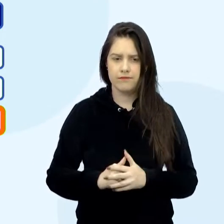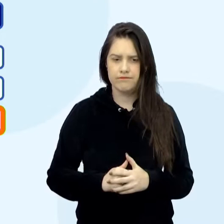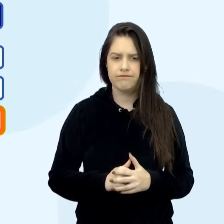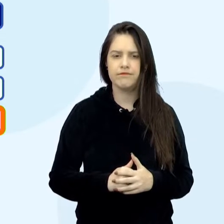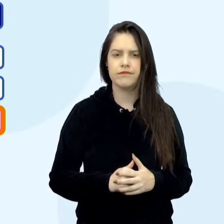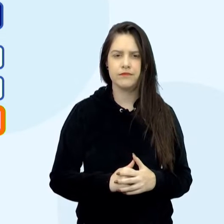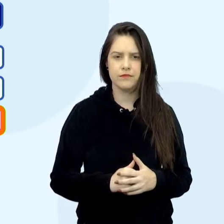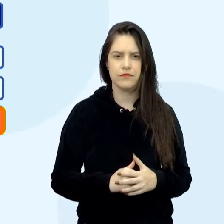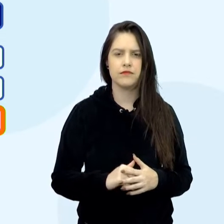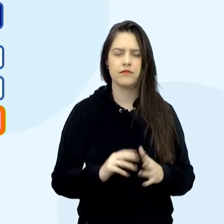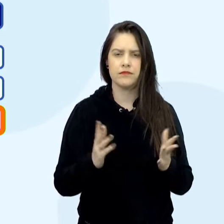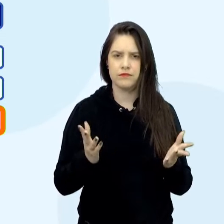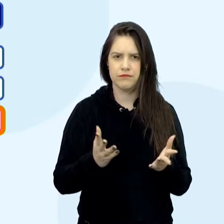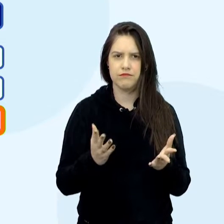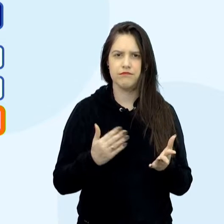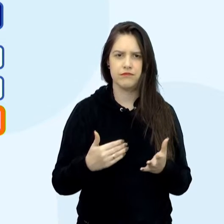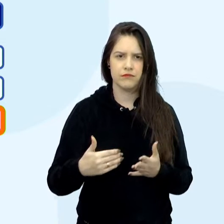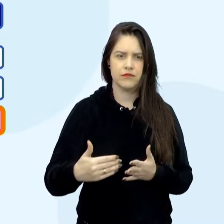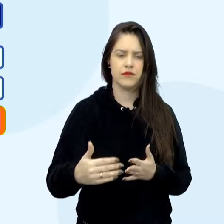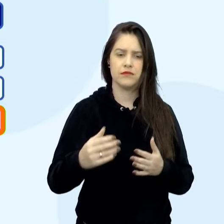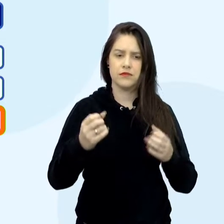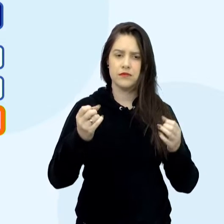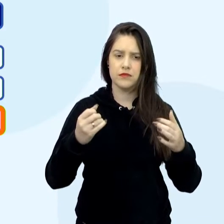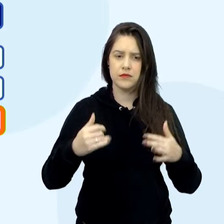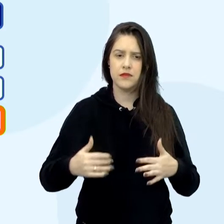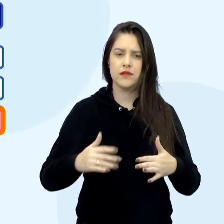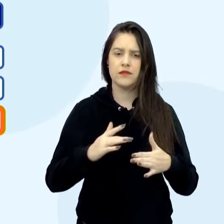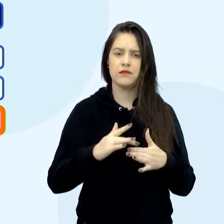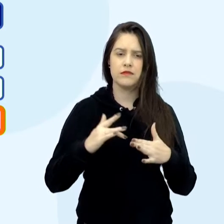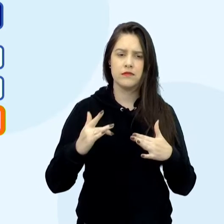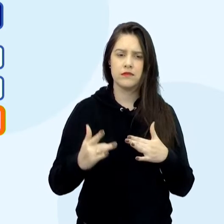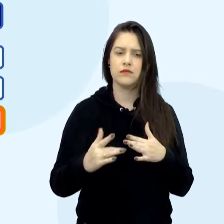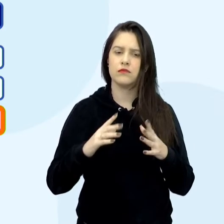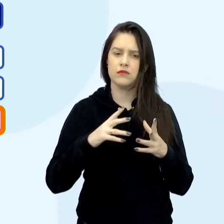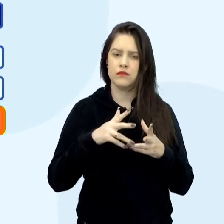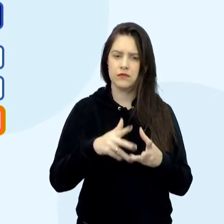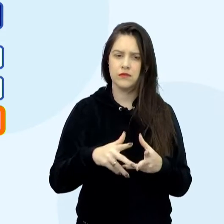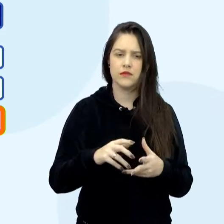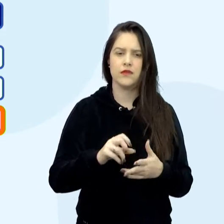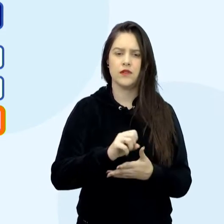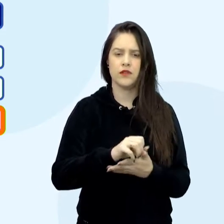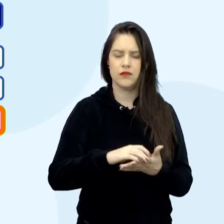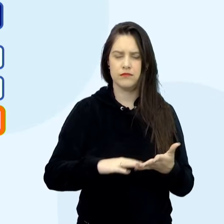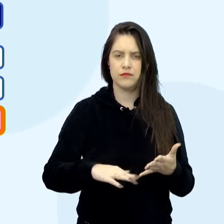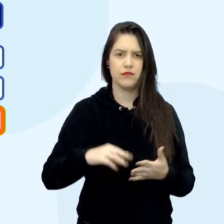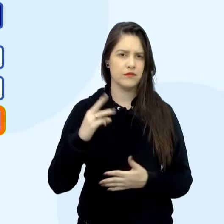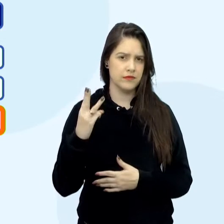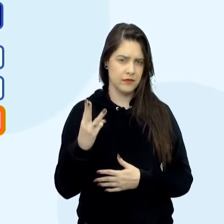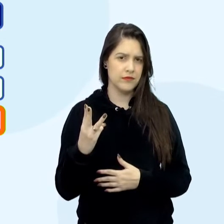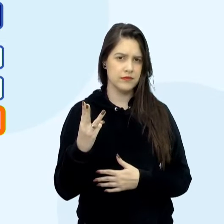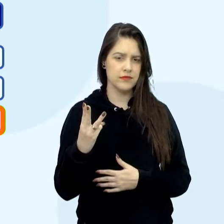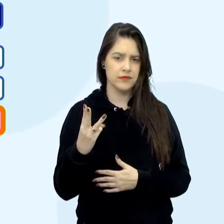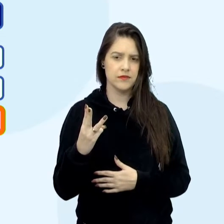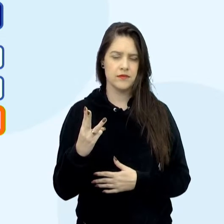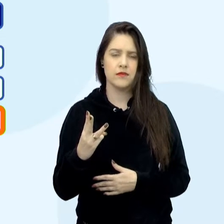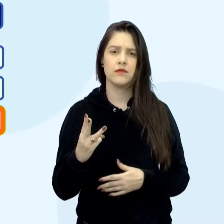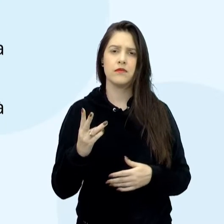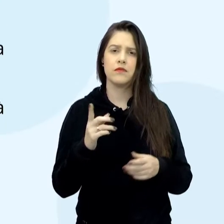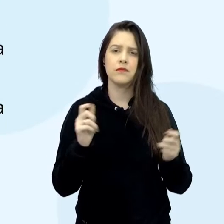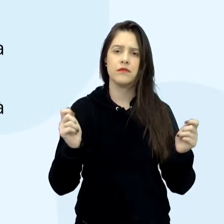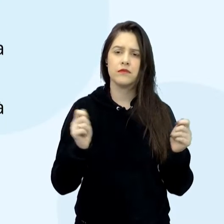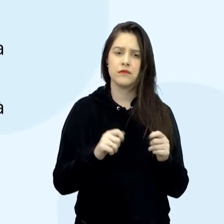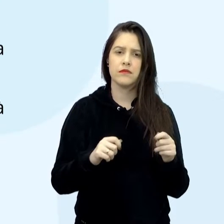as simulações, os grupos assistindo, nós aqui vamos dando a ideia dessa contextualização. Então,